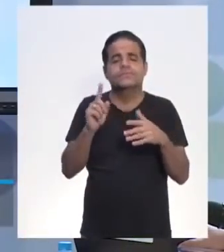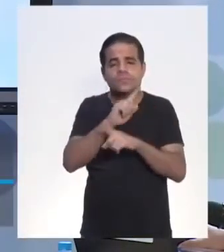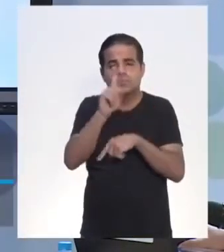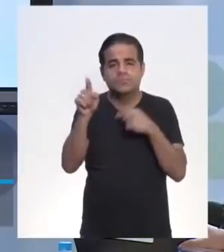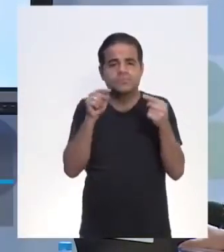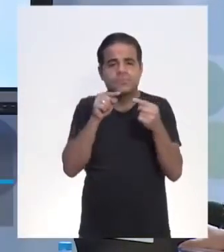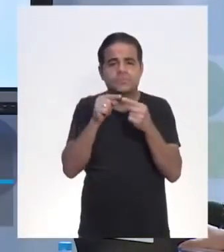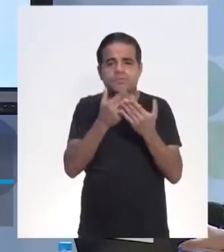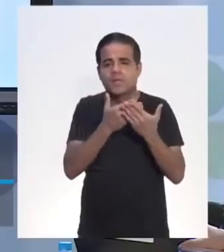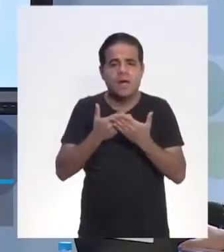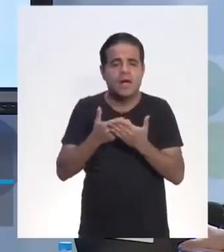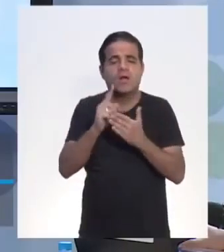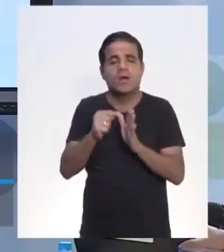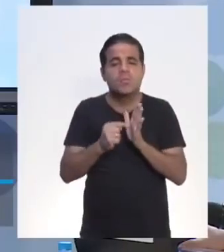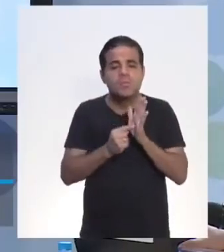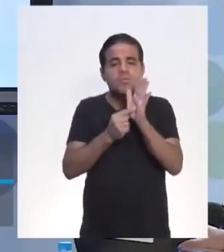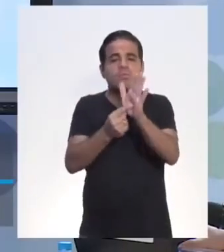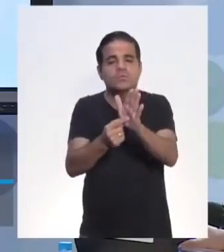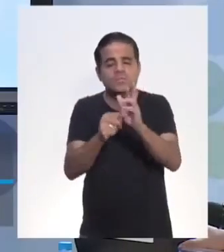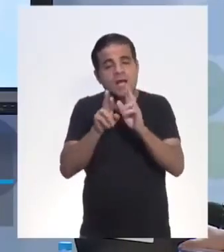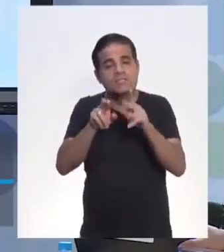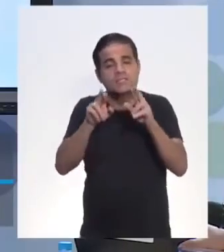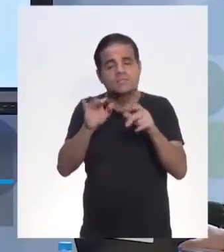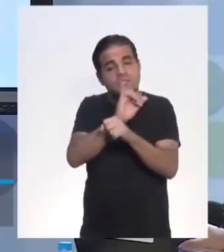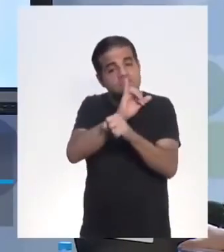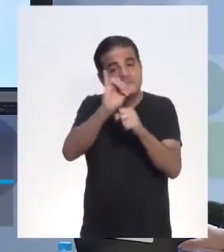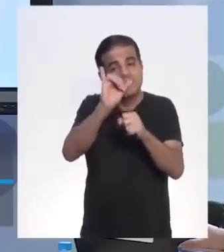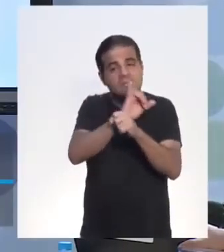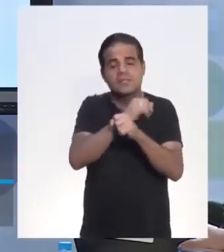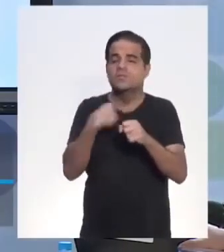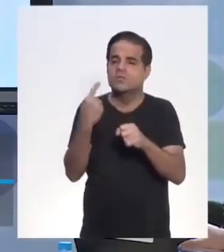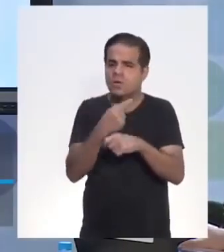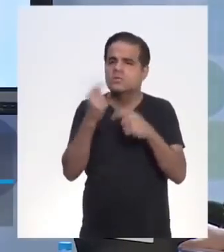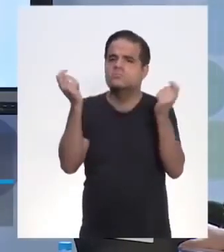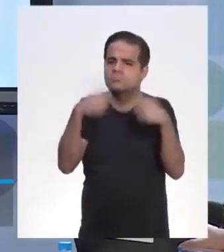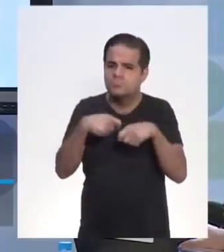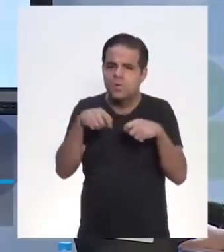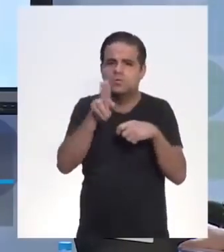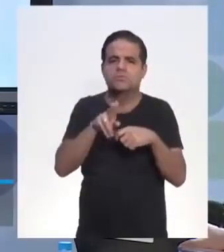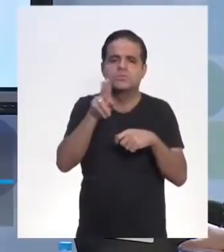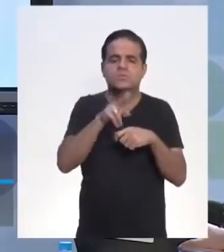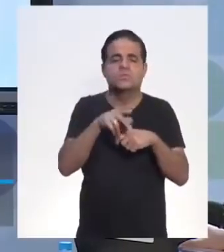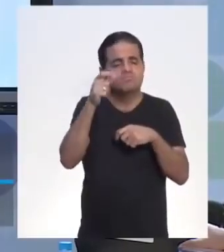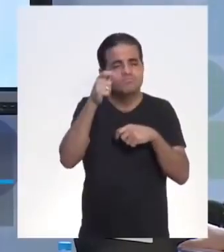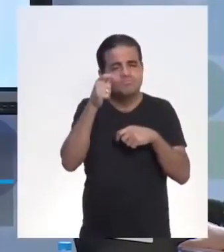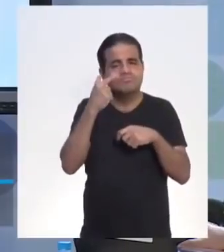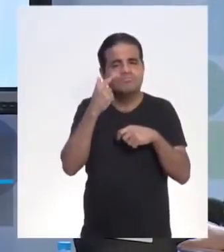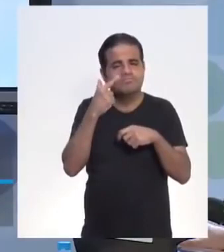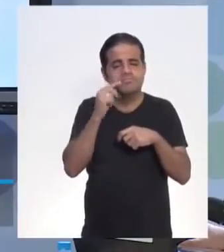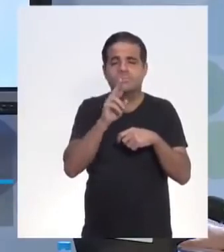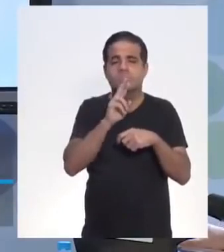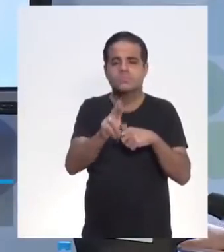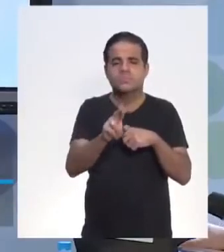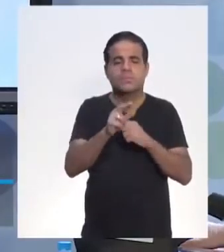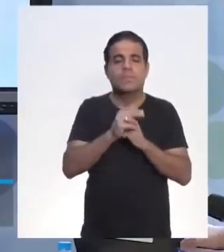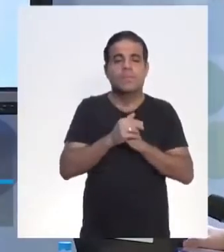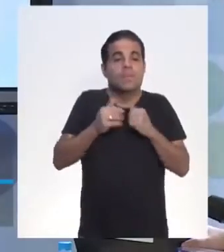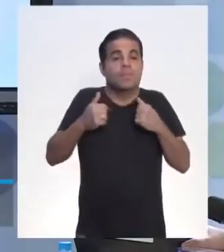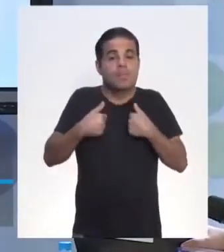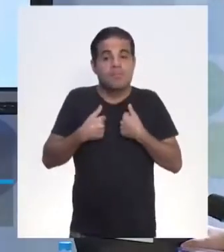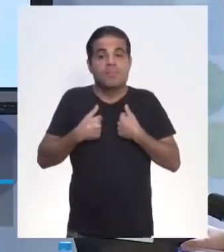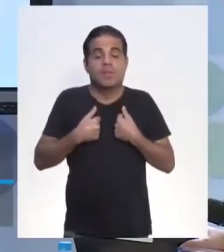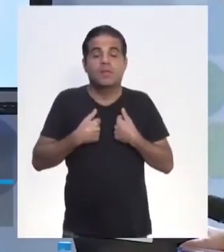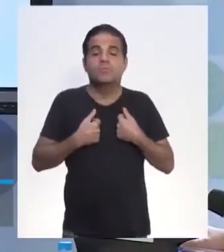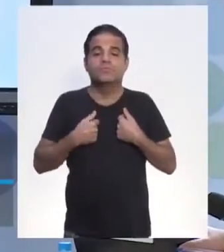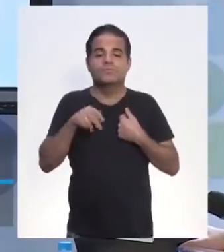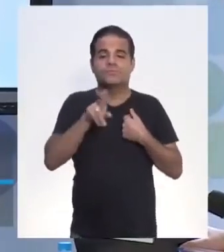é exatamente mostrar as diferentes estratégias que nós podemos utilizar Então vamos olhar resolução e eu